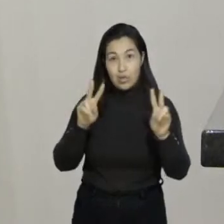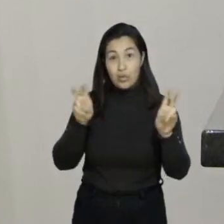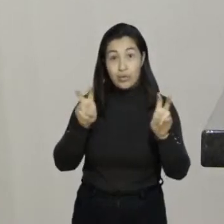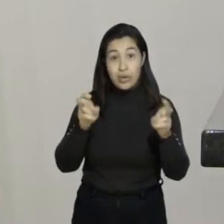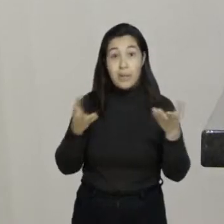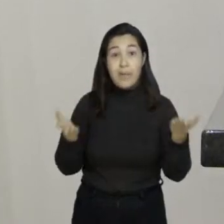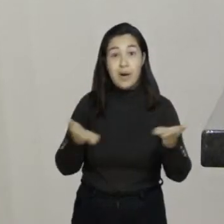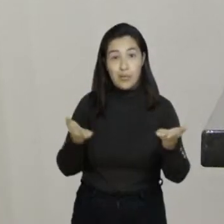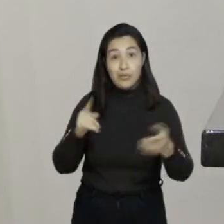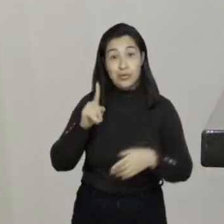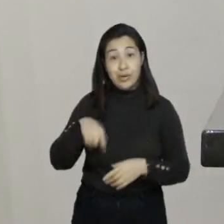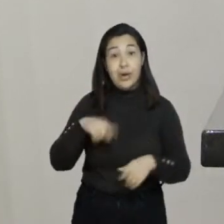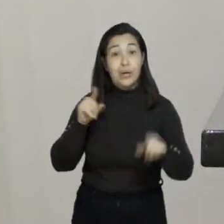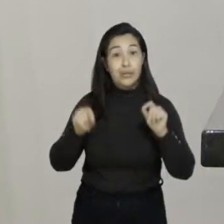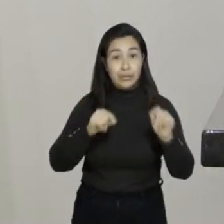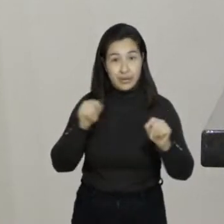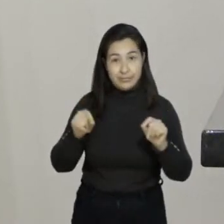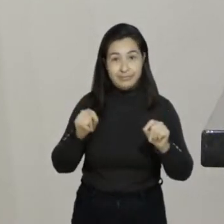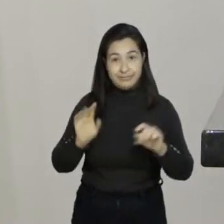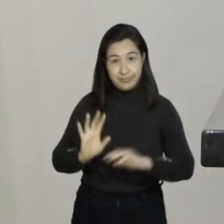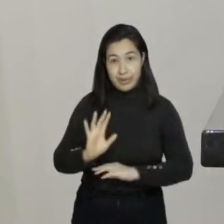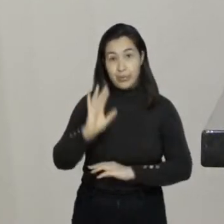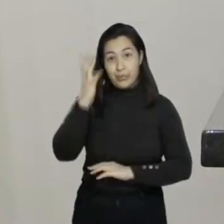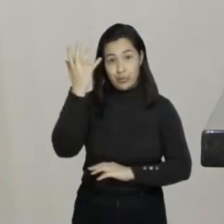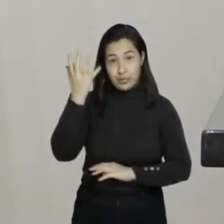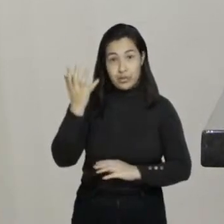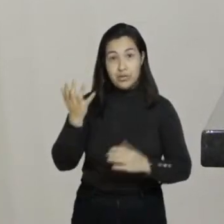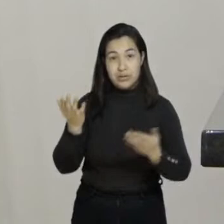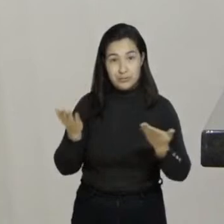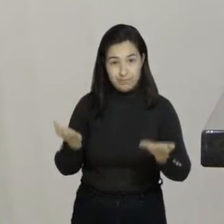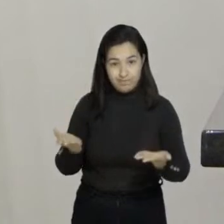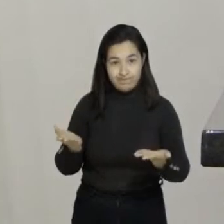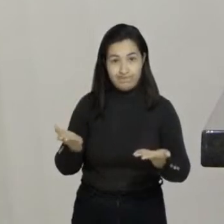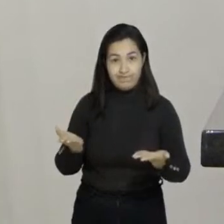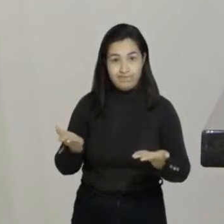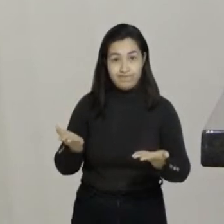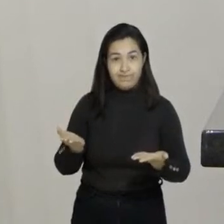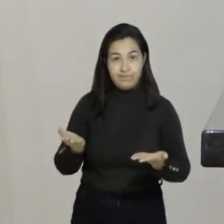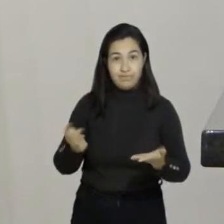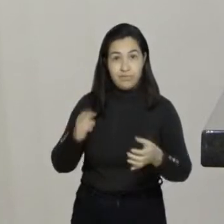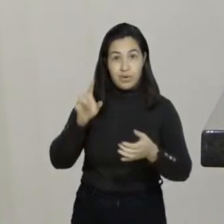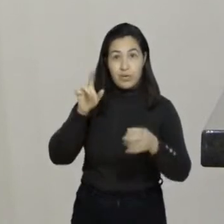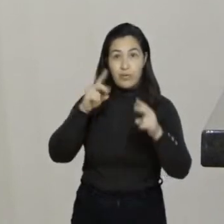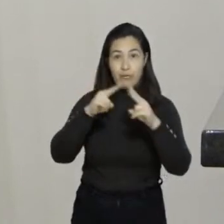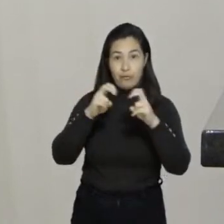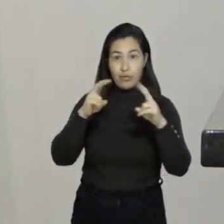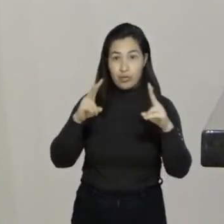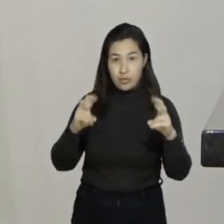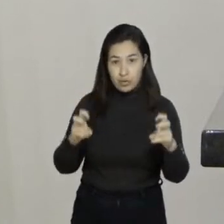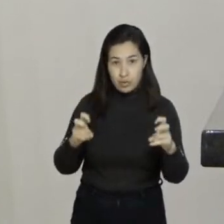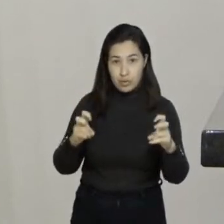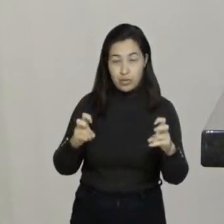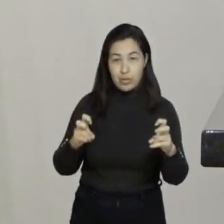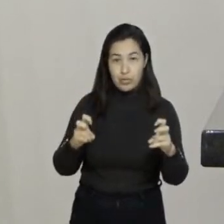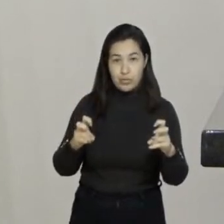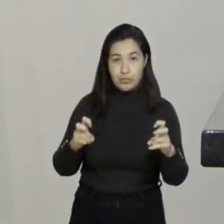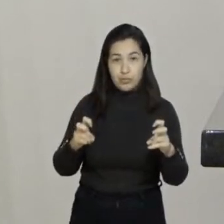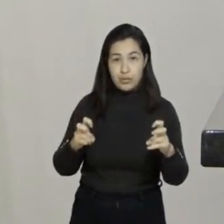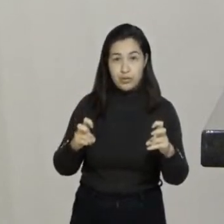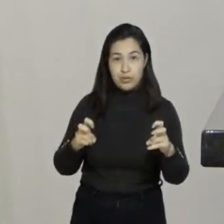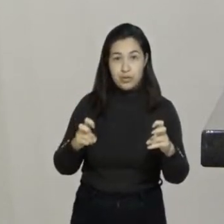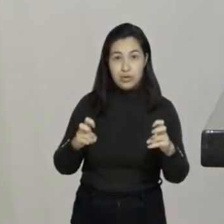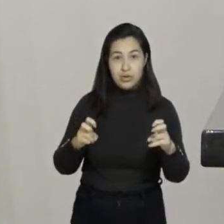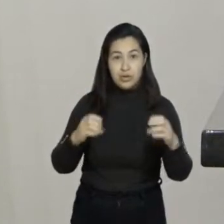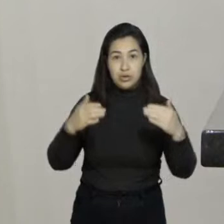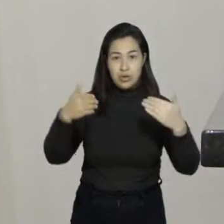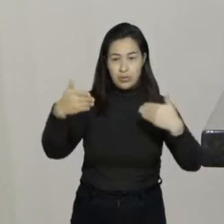tem que ser a tragédia que a gente teve no aqui em Florianópolis com a quebra